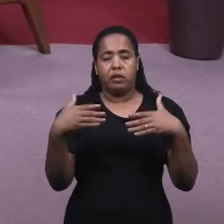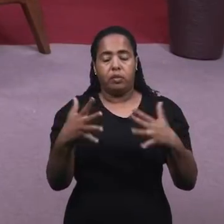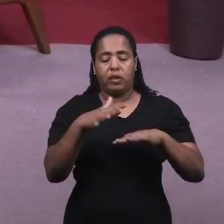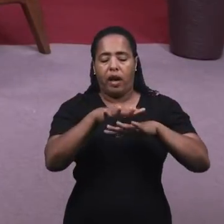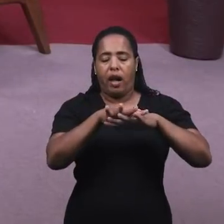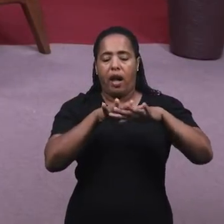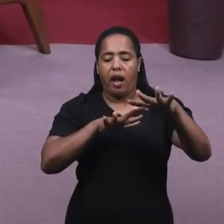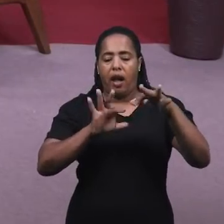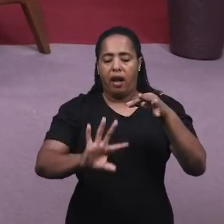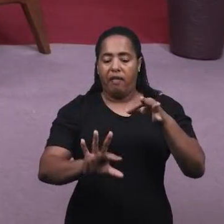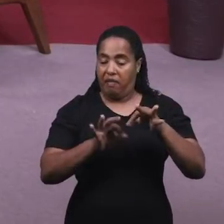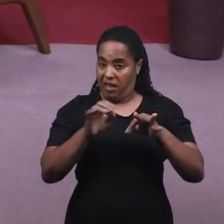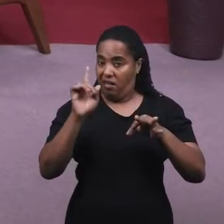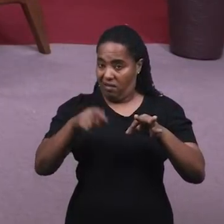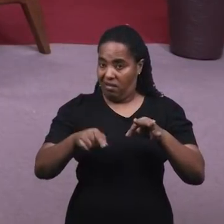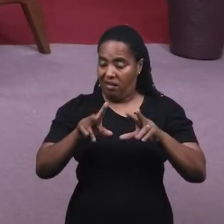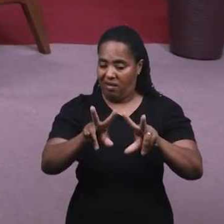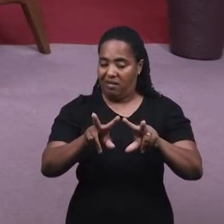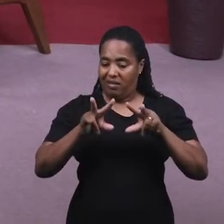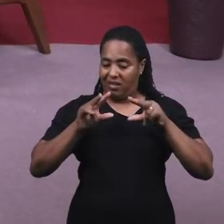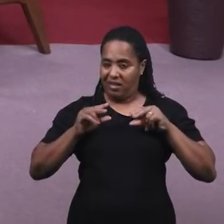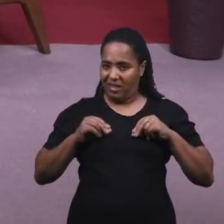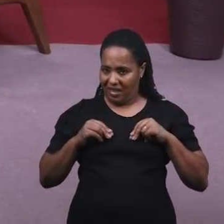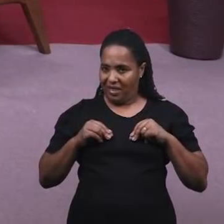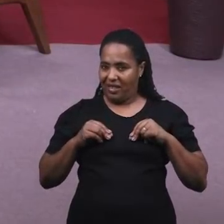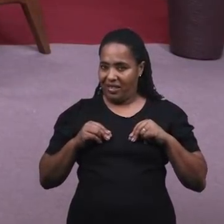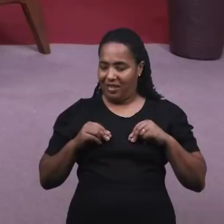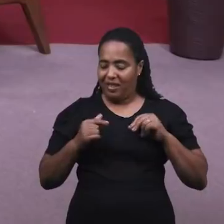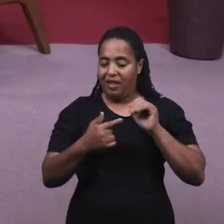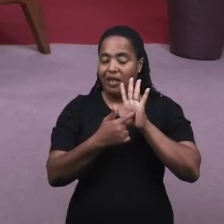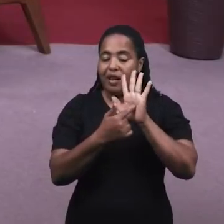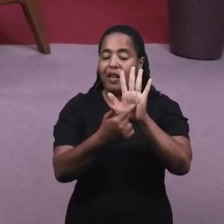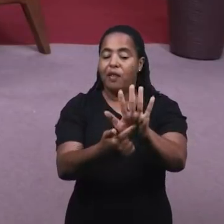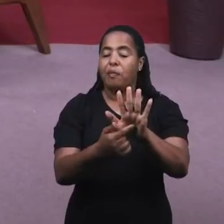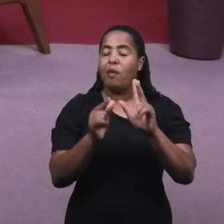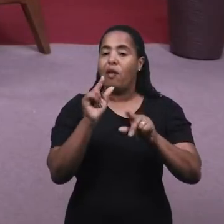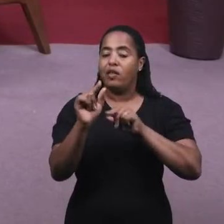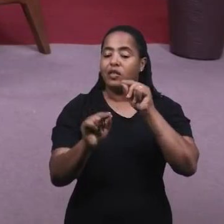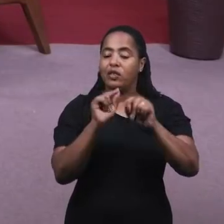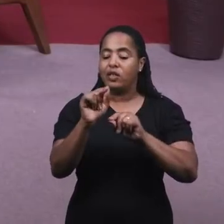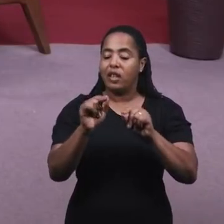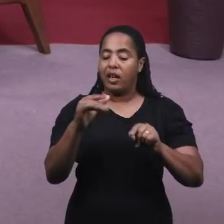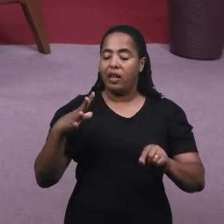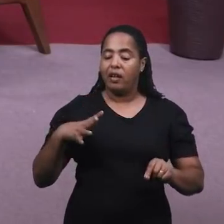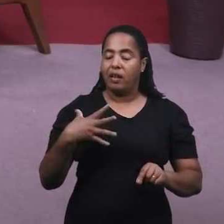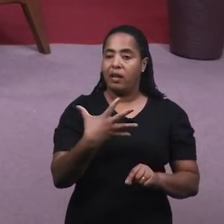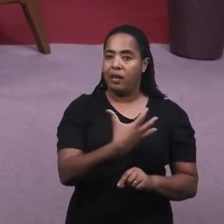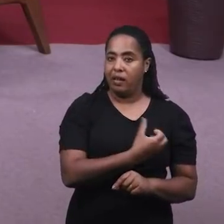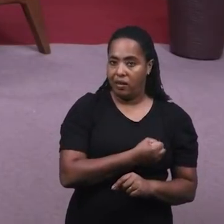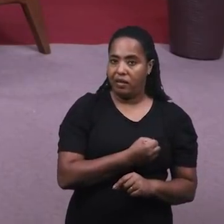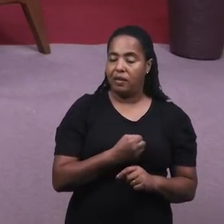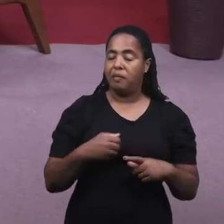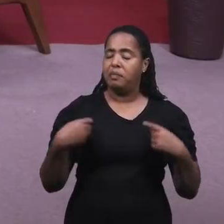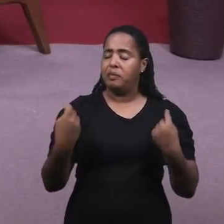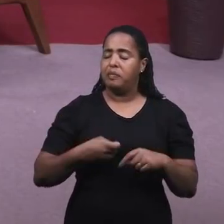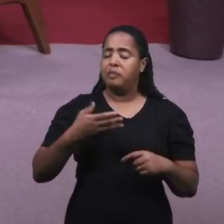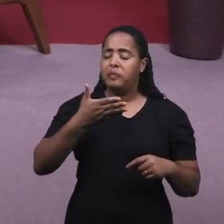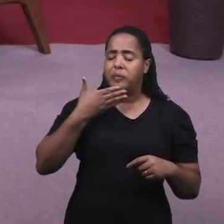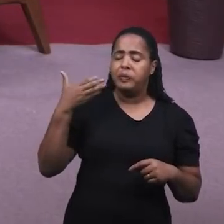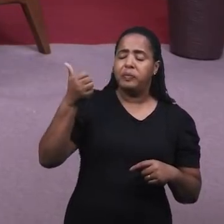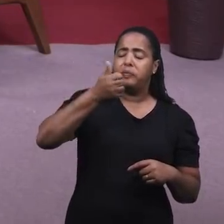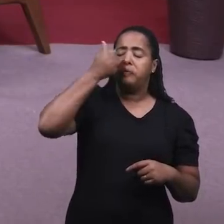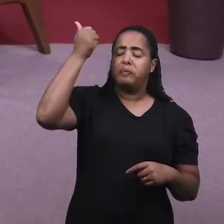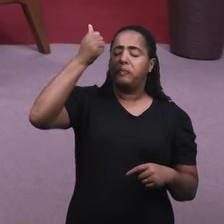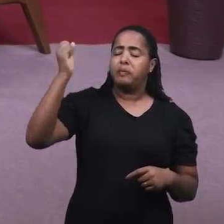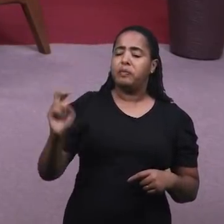a herança, que aponta para a salvação, deve ser o bem maior Amém. da vida